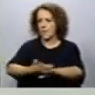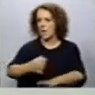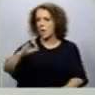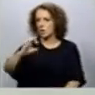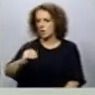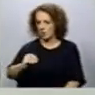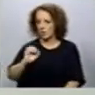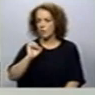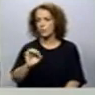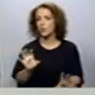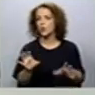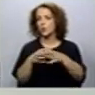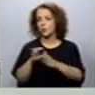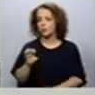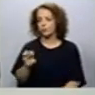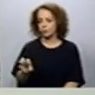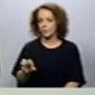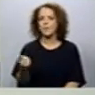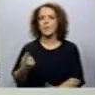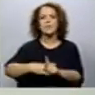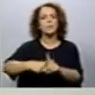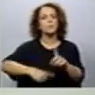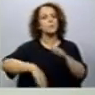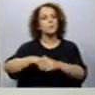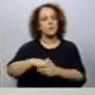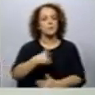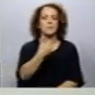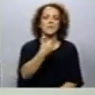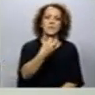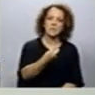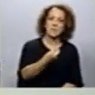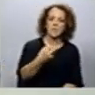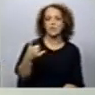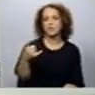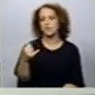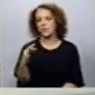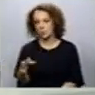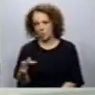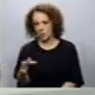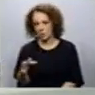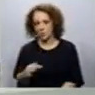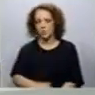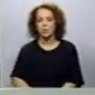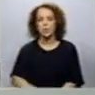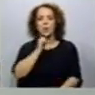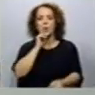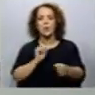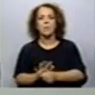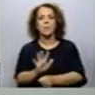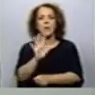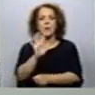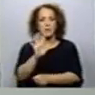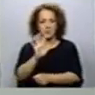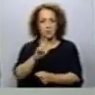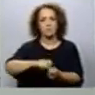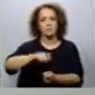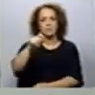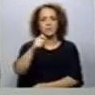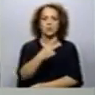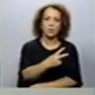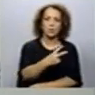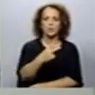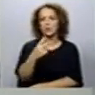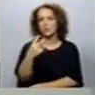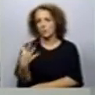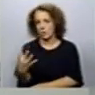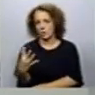oriental, temperaturas máximas na casa dos 23 a 24 graus e as ondas são de sul ou sudoeste com 2 a